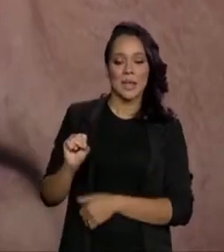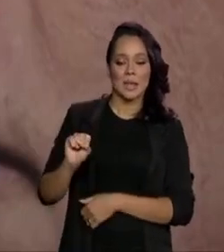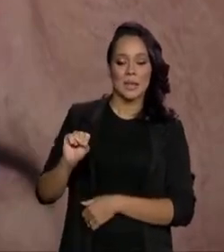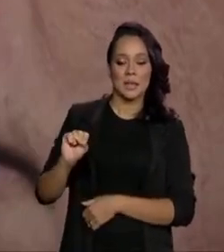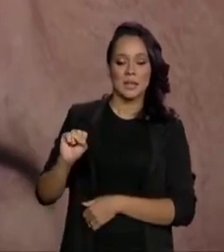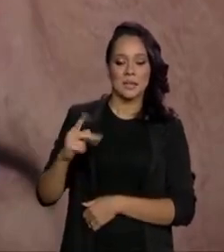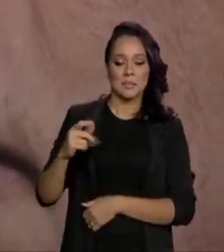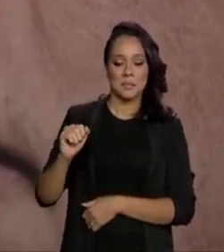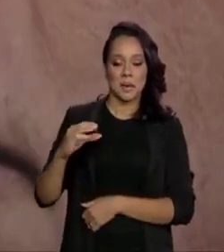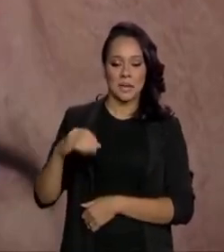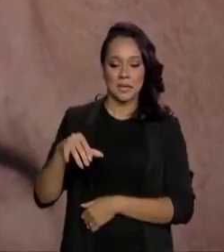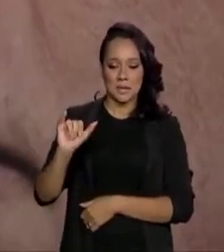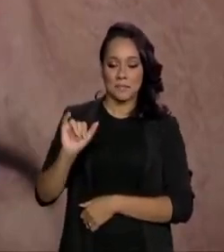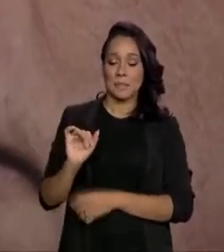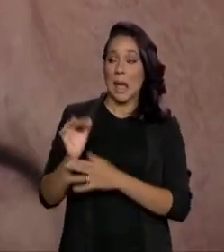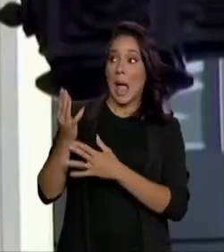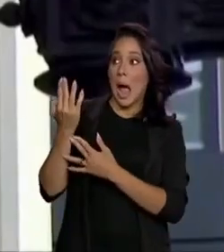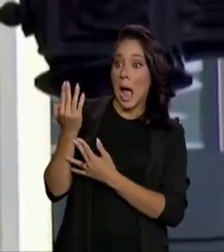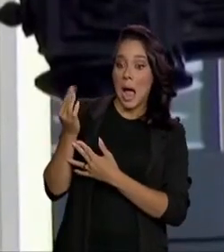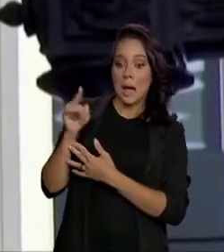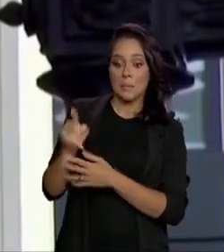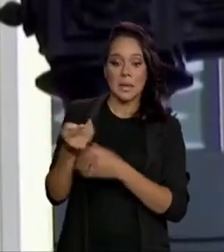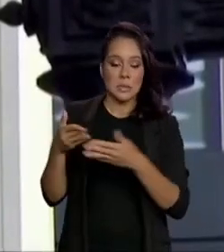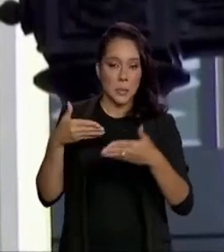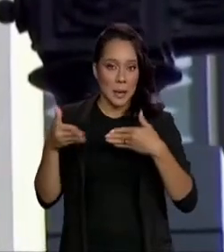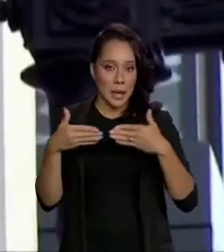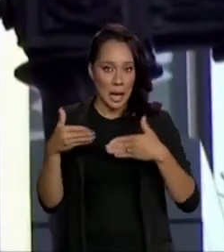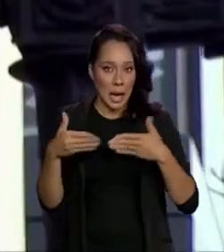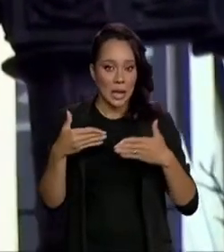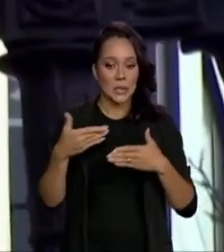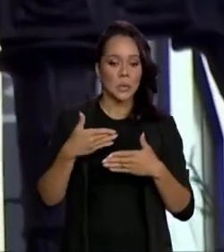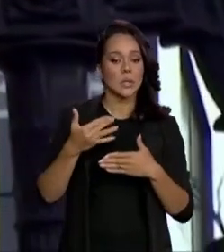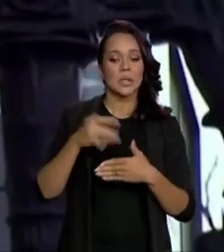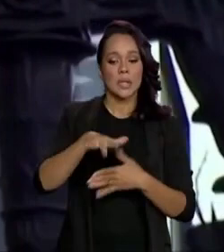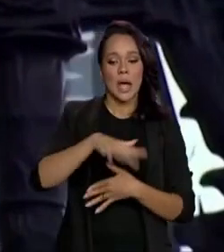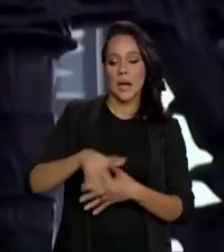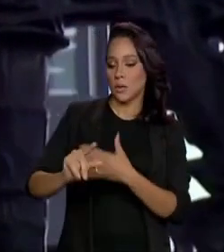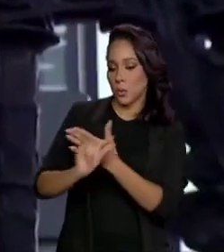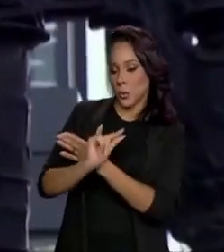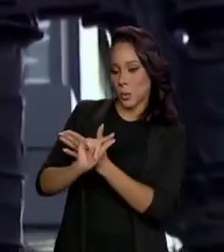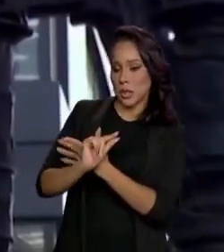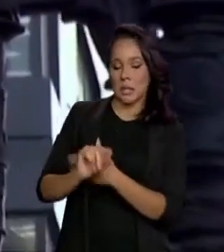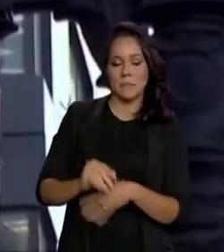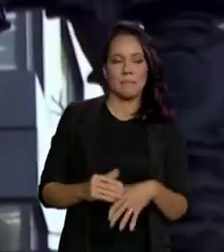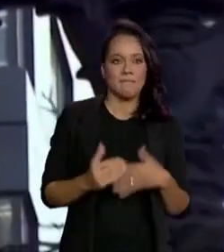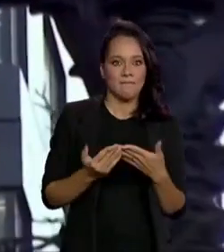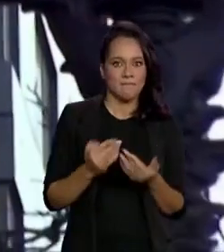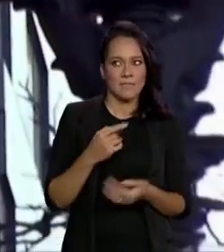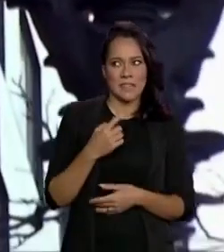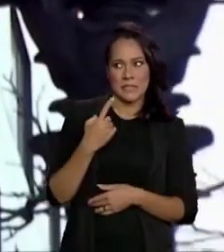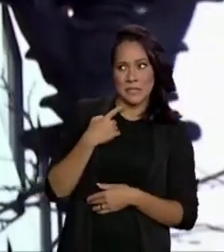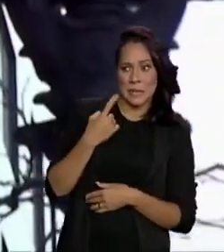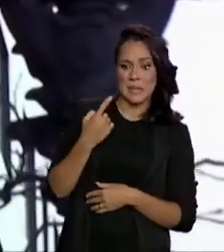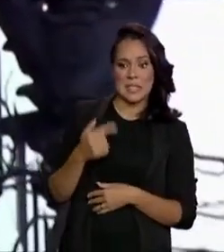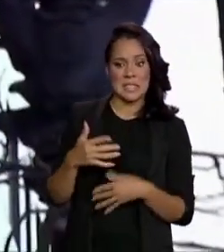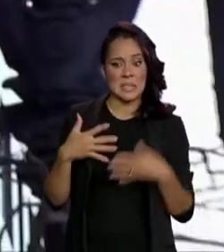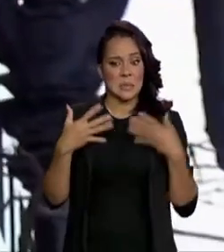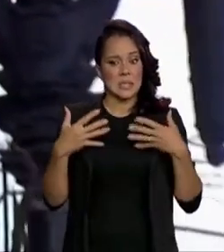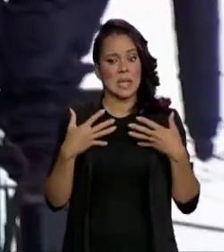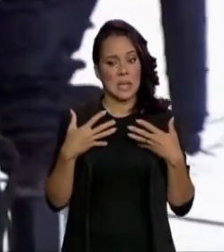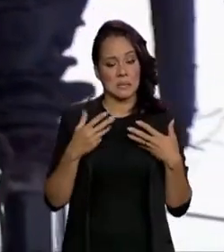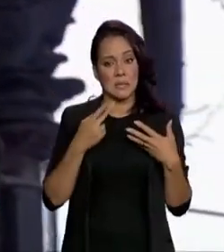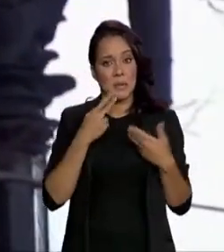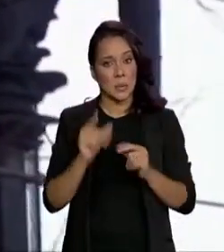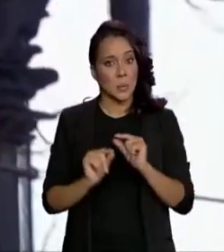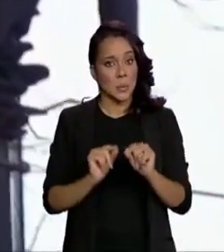Bruxelas, aqui na Europa, o comissário para o mercado interior do bloco, Thierry Breton, reagiu a esse entusiasmo,